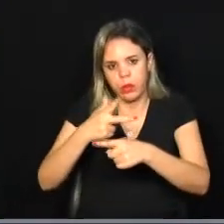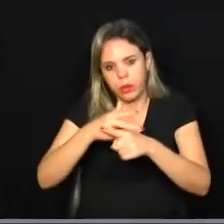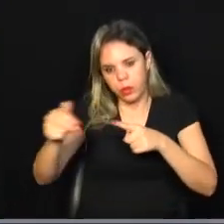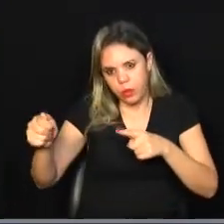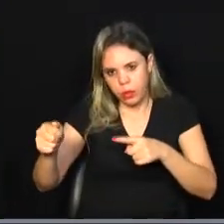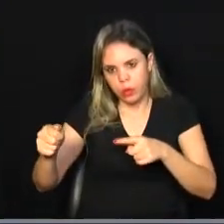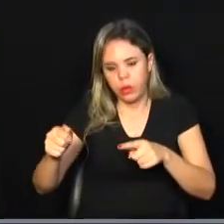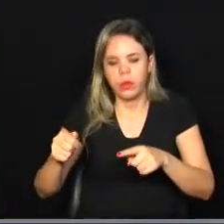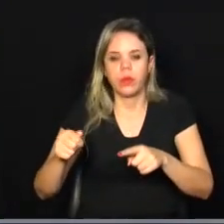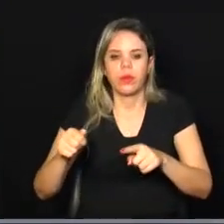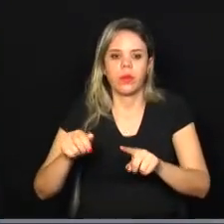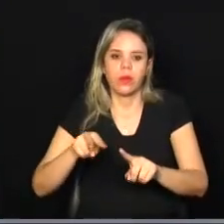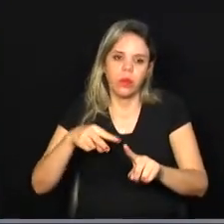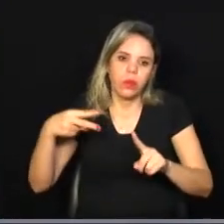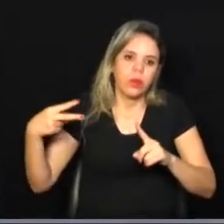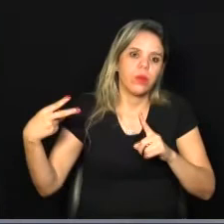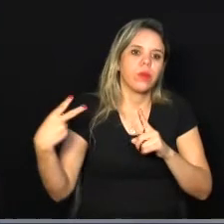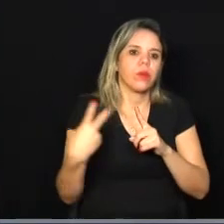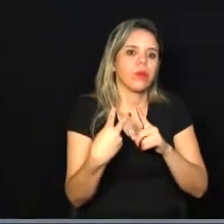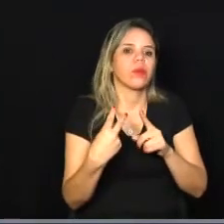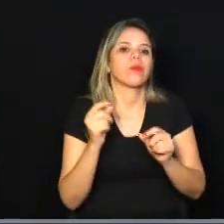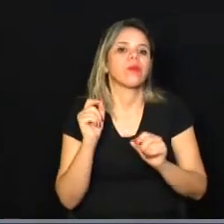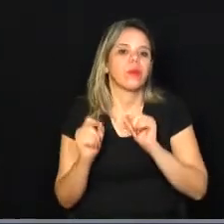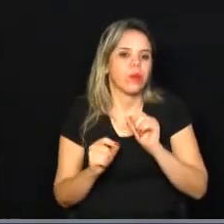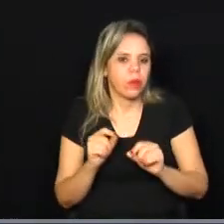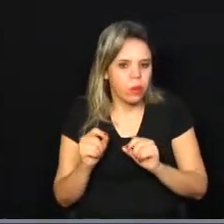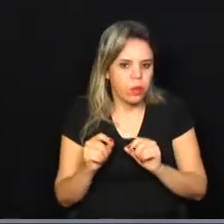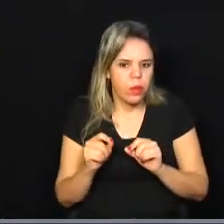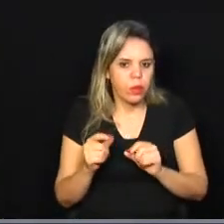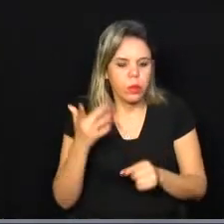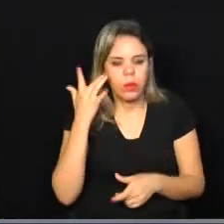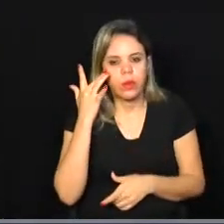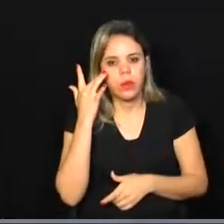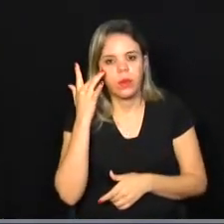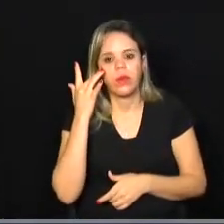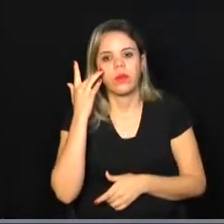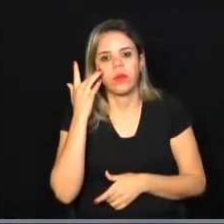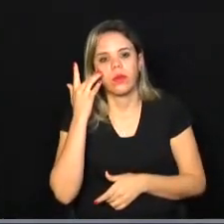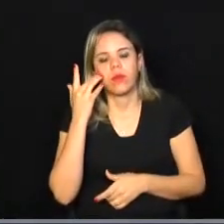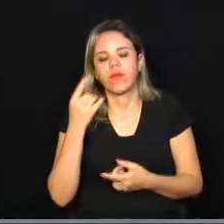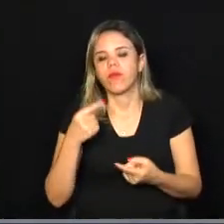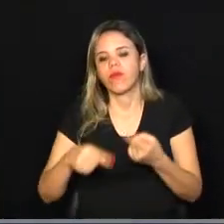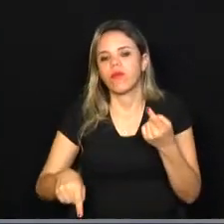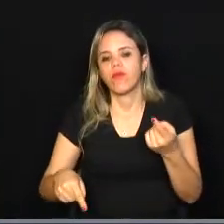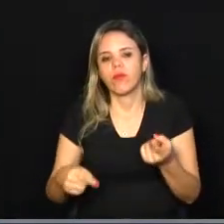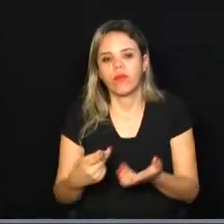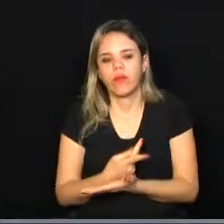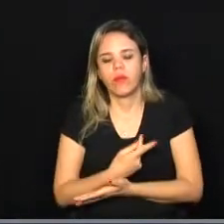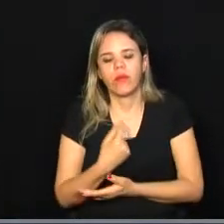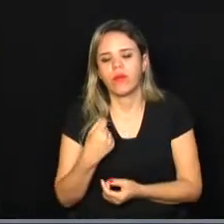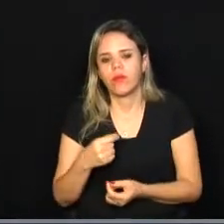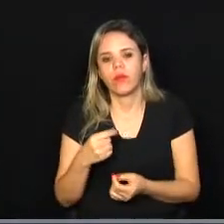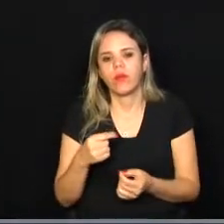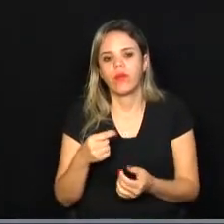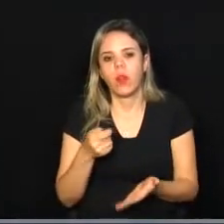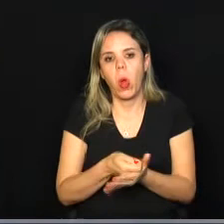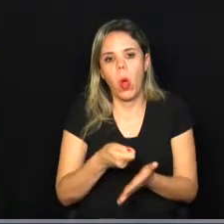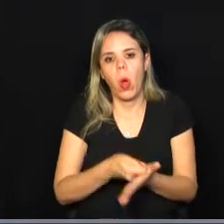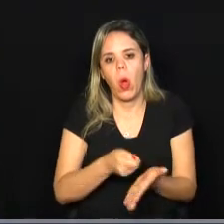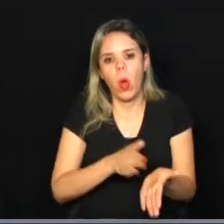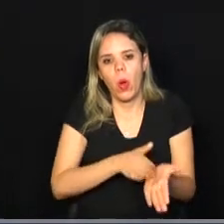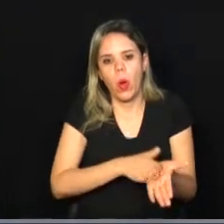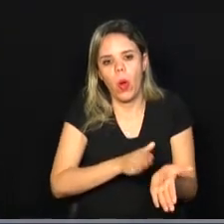as expectativas. Então, eu acho, de certa forma, injusto demandar tanto